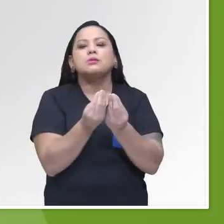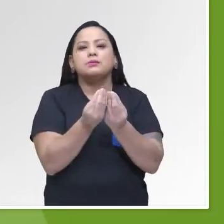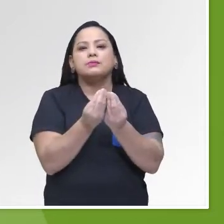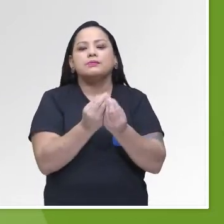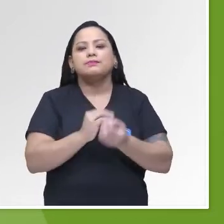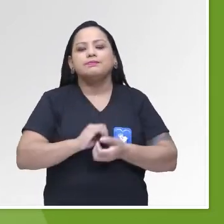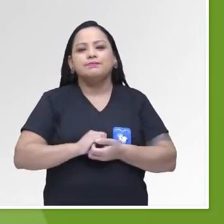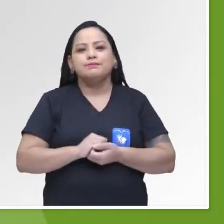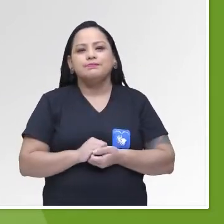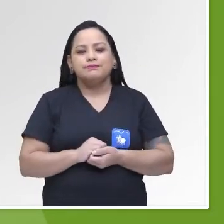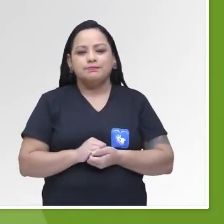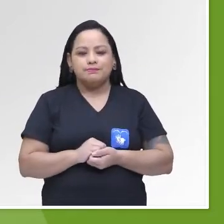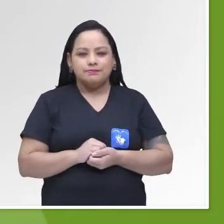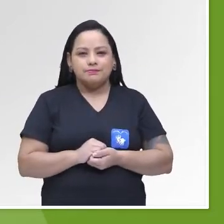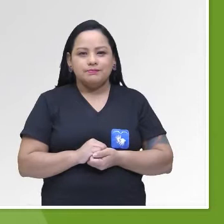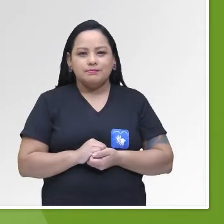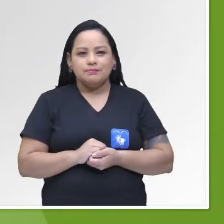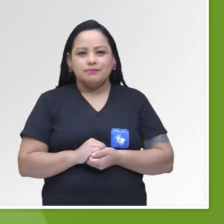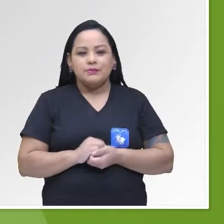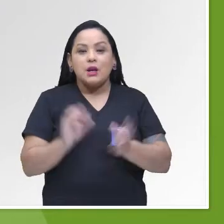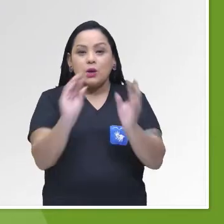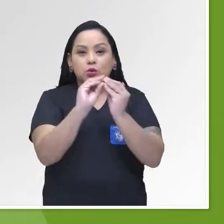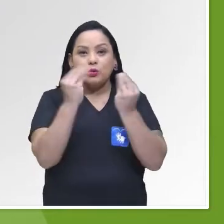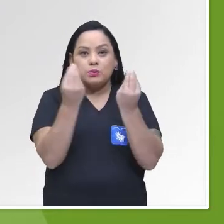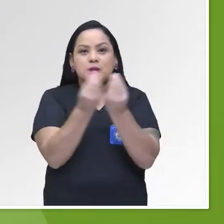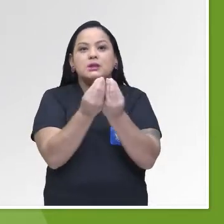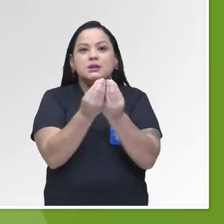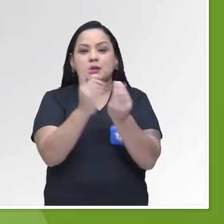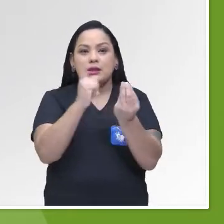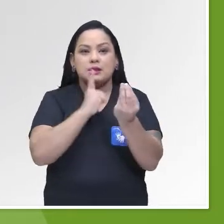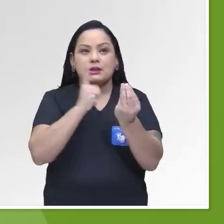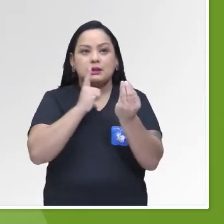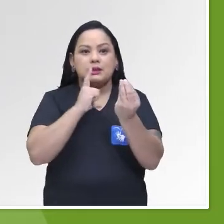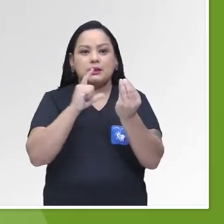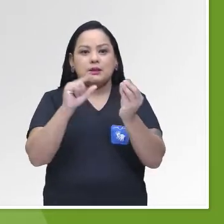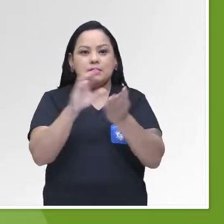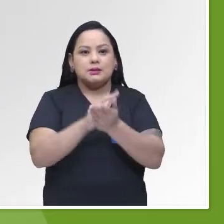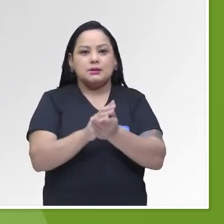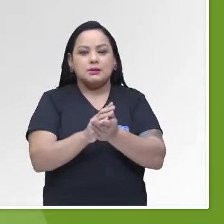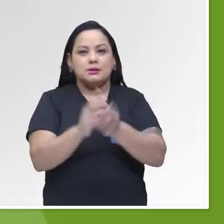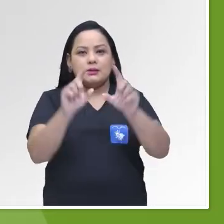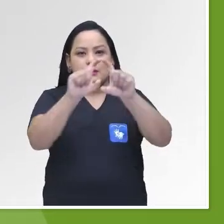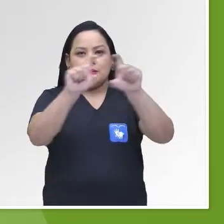substâncias presentes aqui nos reagentes